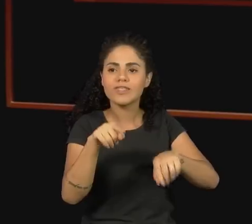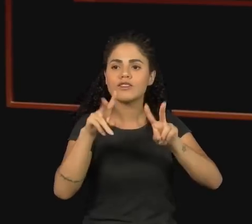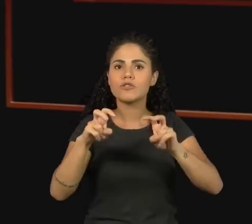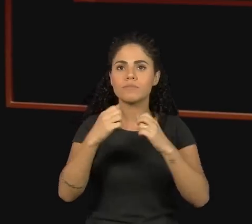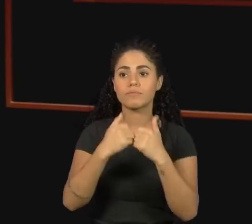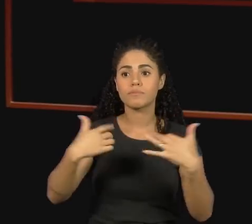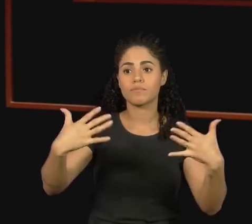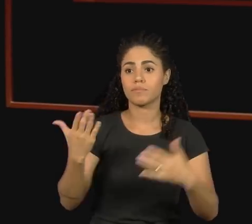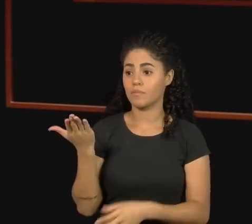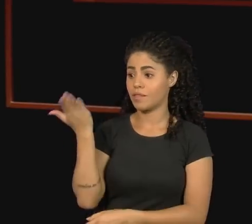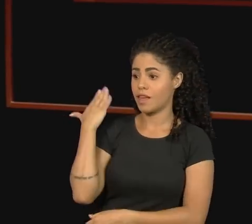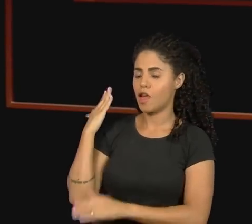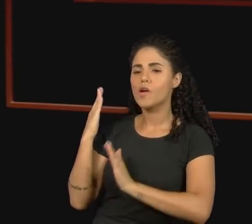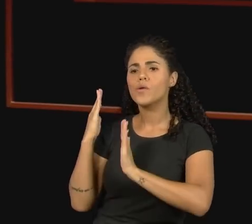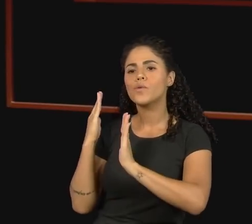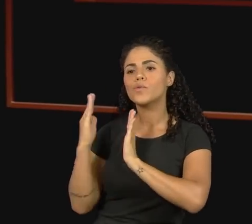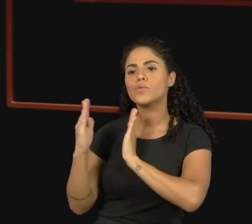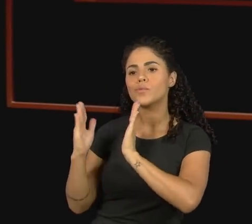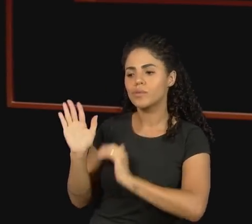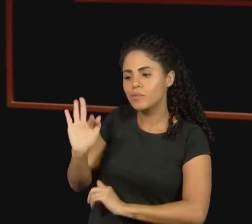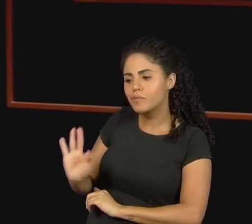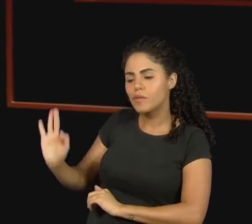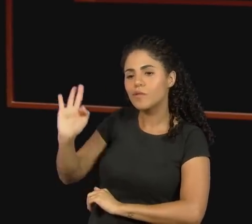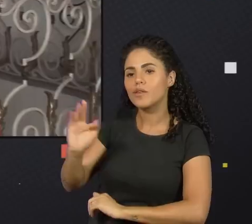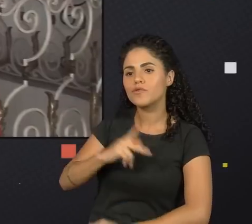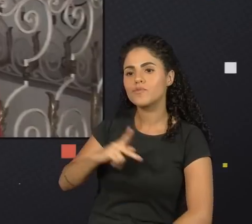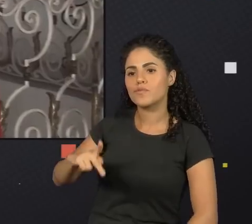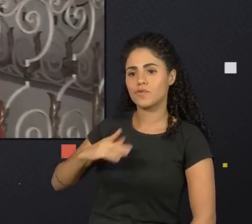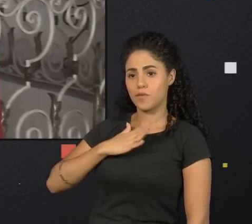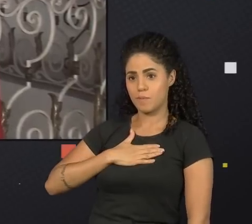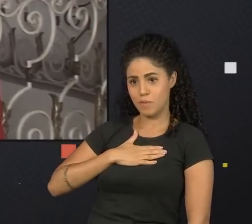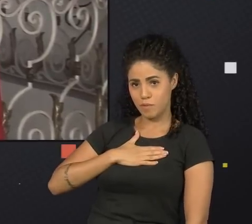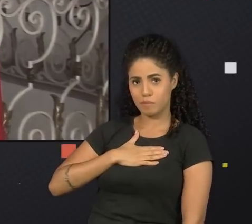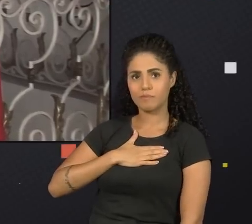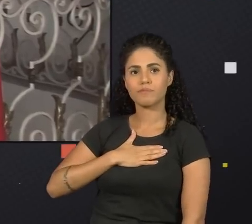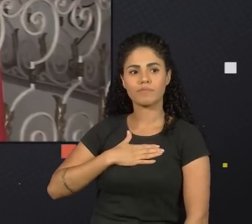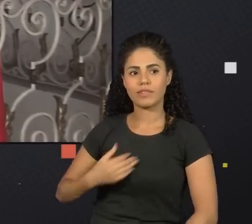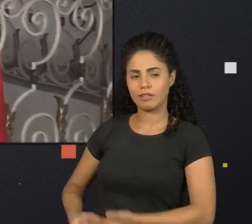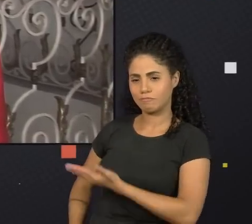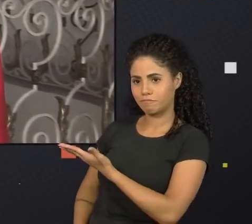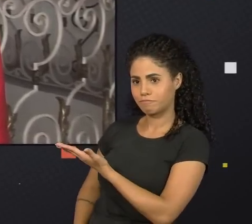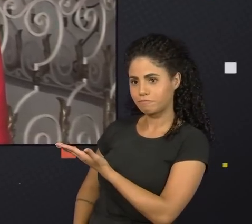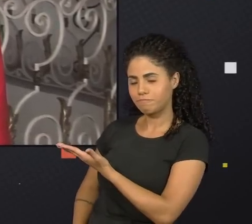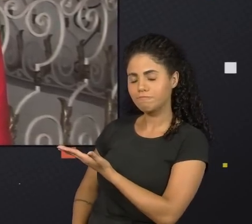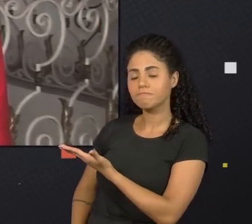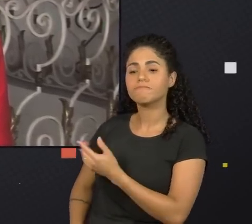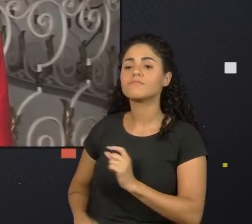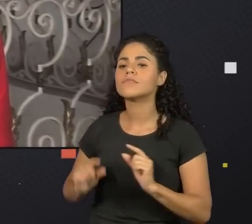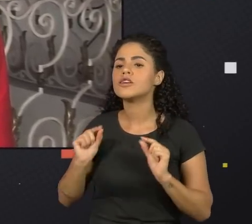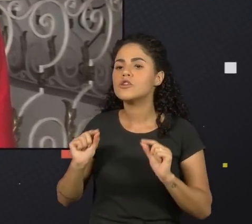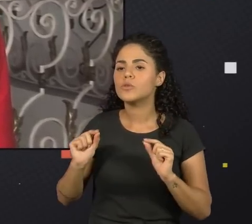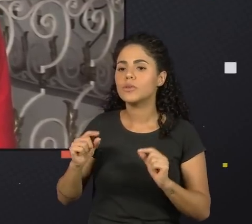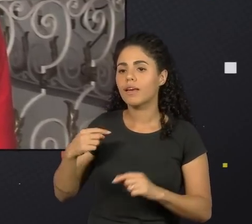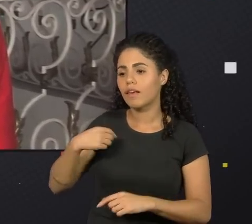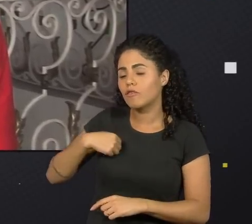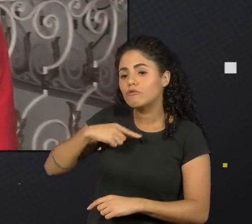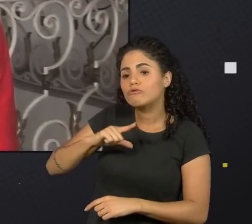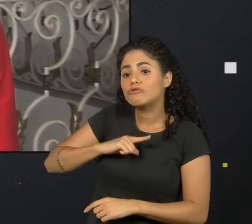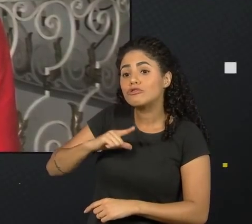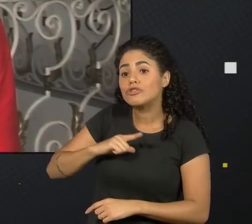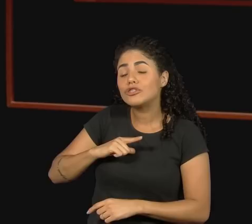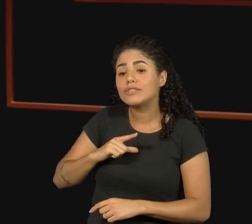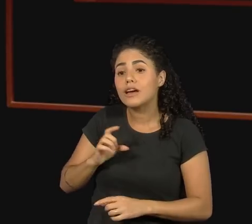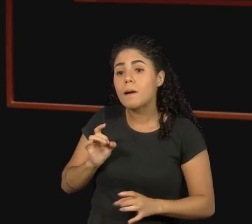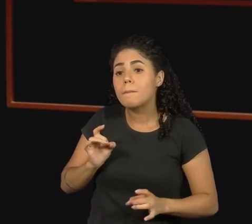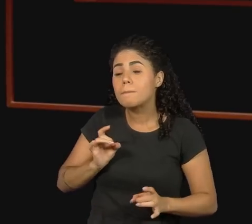na faculdade eu tive um grande professor, que um querido, virou meu amigo, Narciso Teles, eu tinha pavor